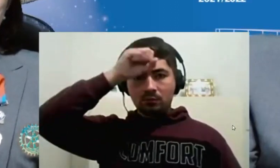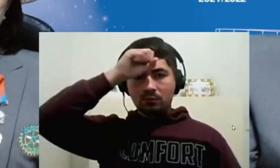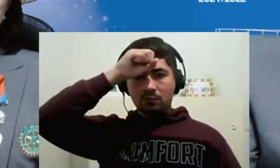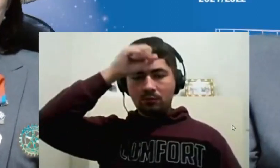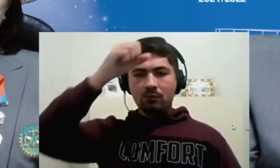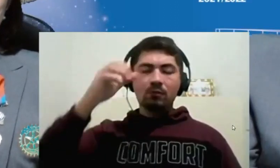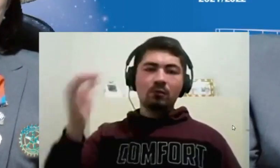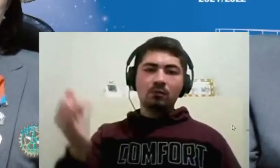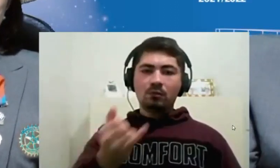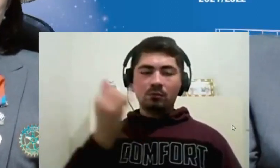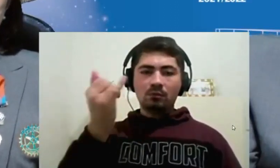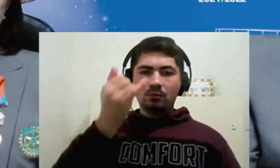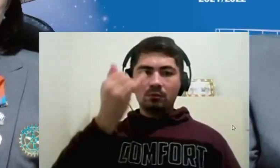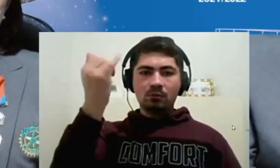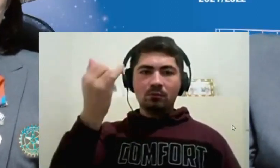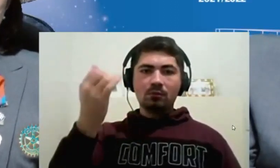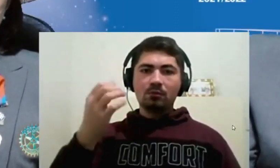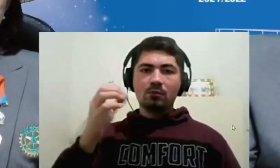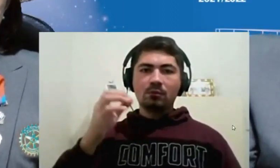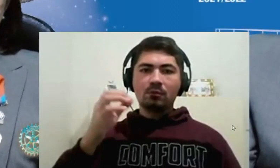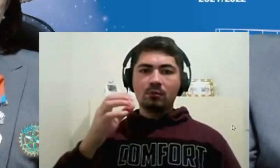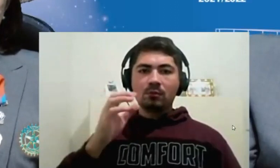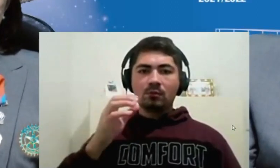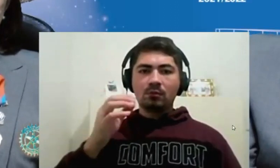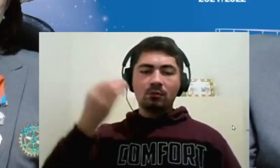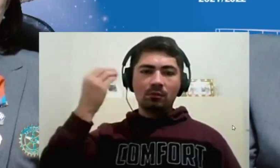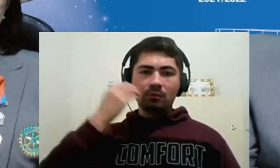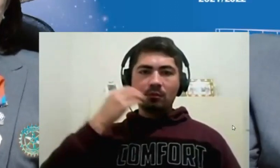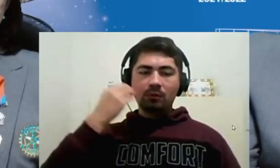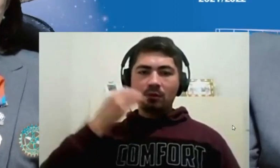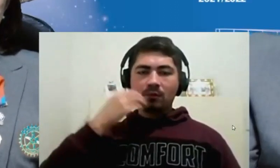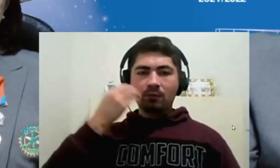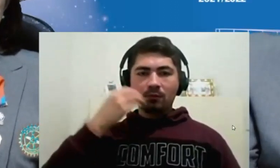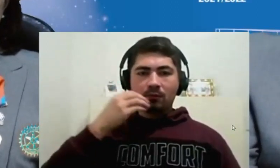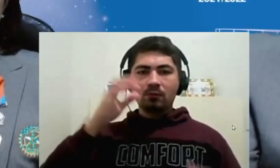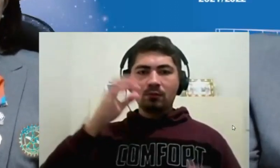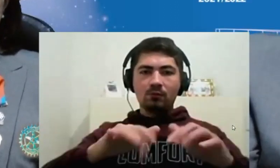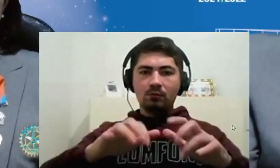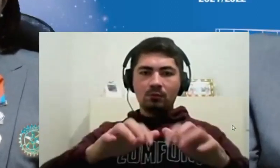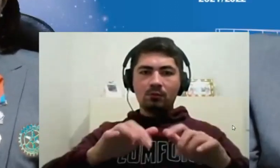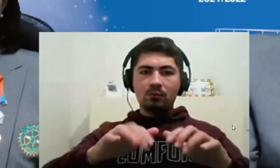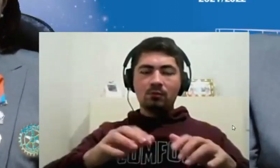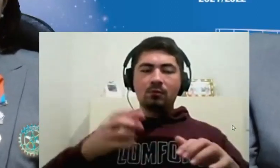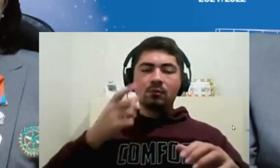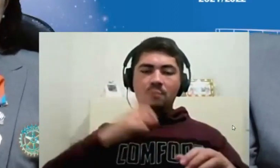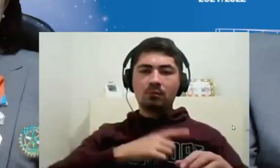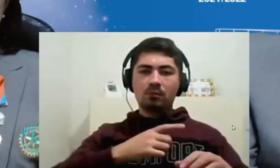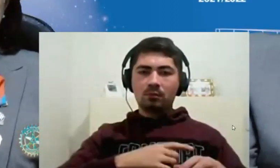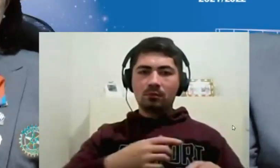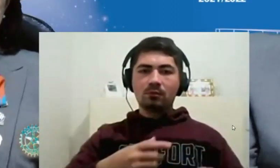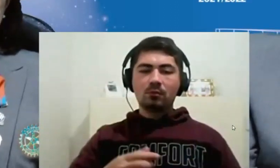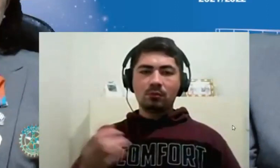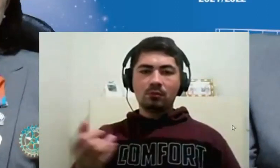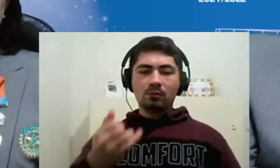é uma das vantagens, dos benefícios que essa virtualidade veio trazer.